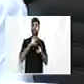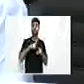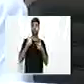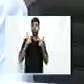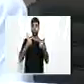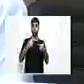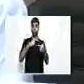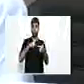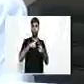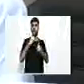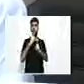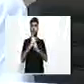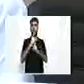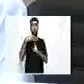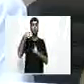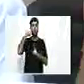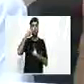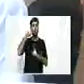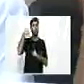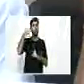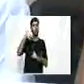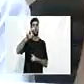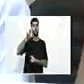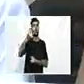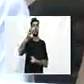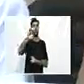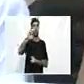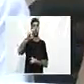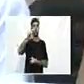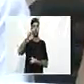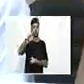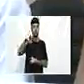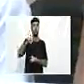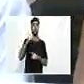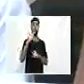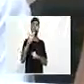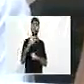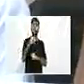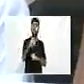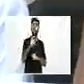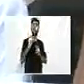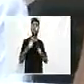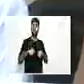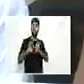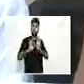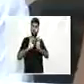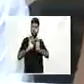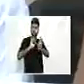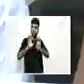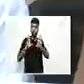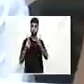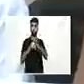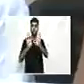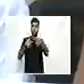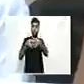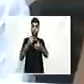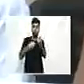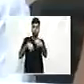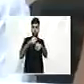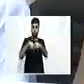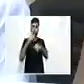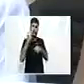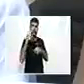de encontrar ontem o vereador Hélder aqui na casa e pedi a ele que agilizasse na comissão de Finanças e